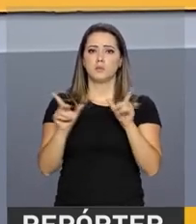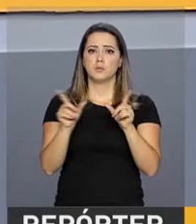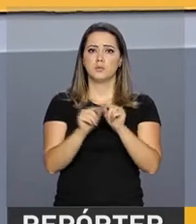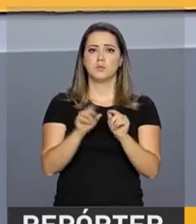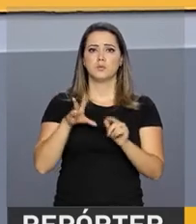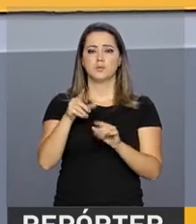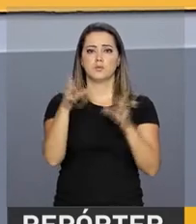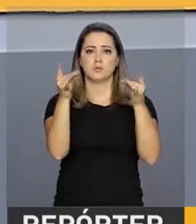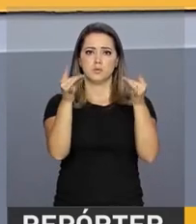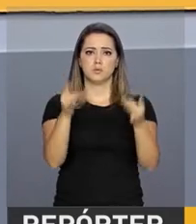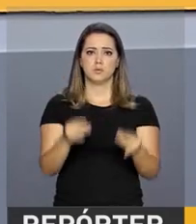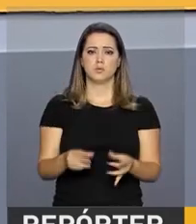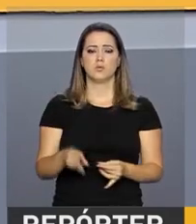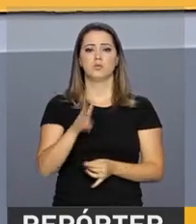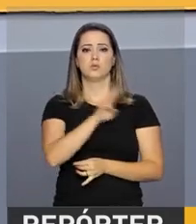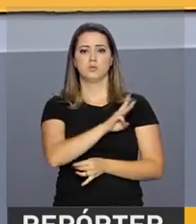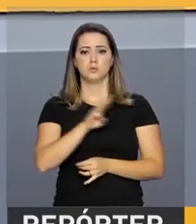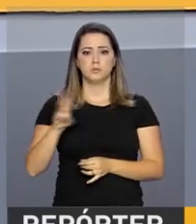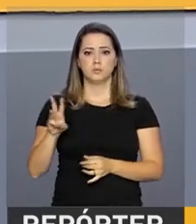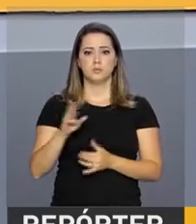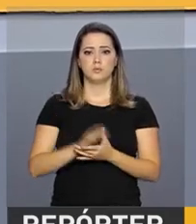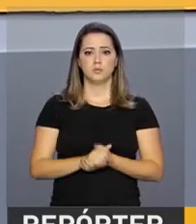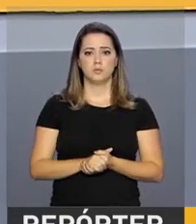empresas, todas as informações estão no site